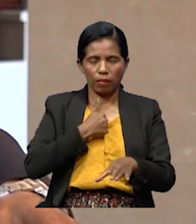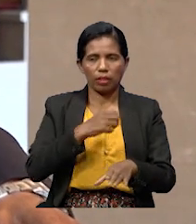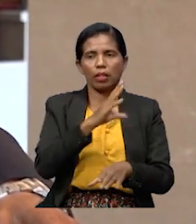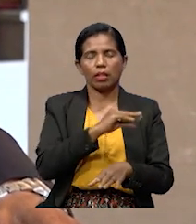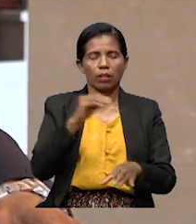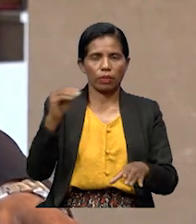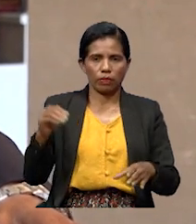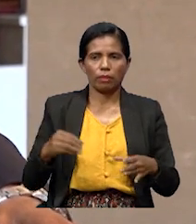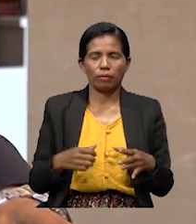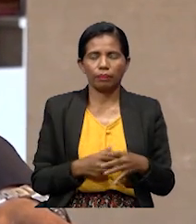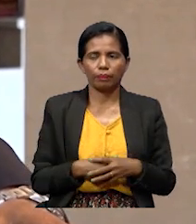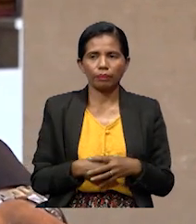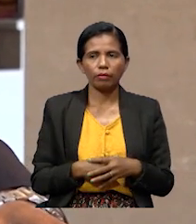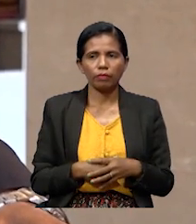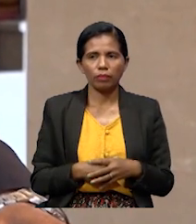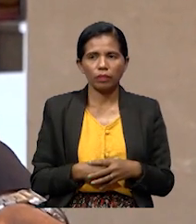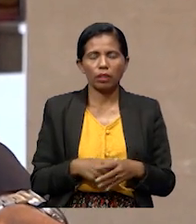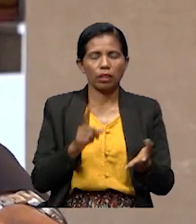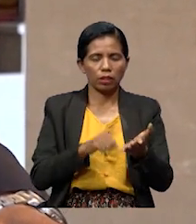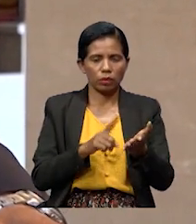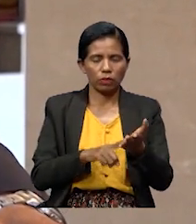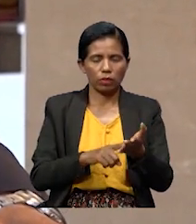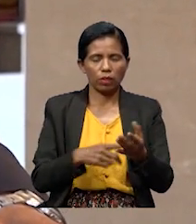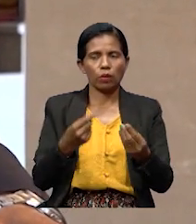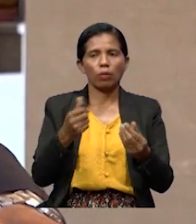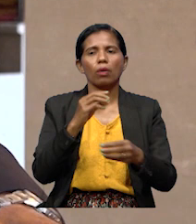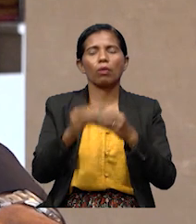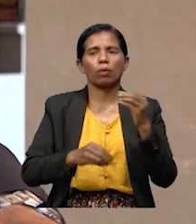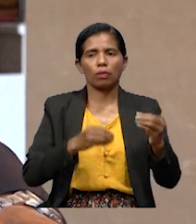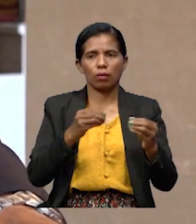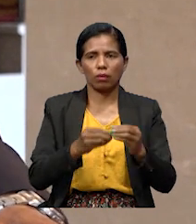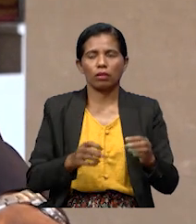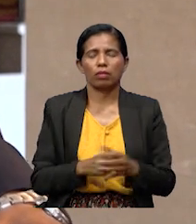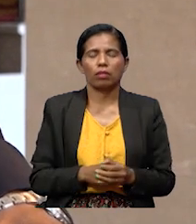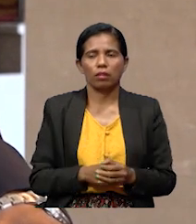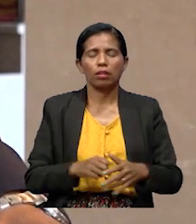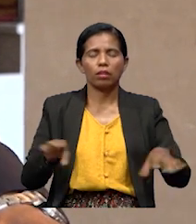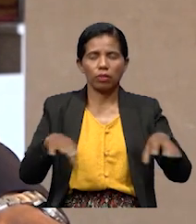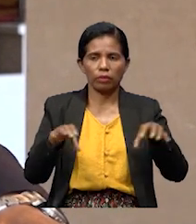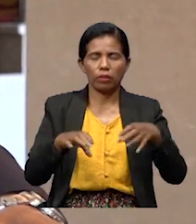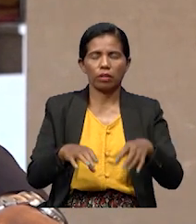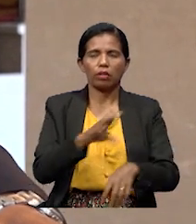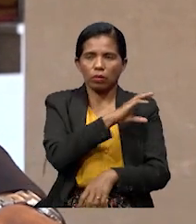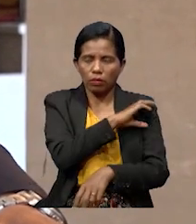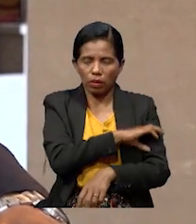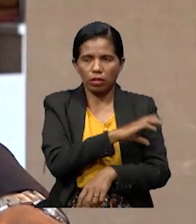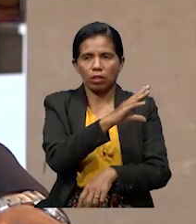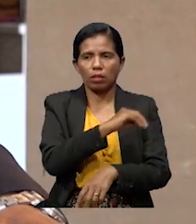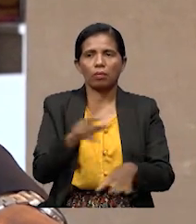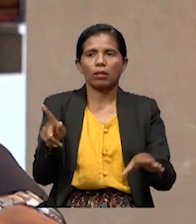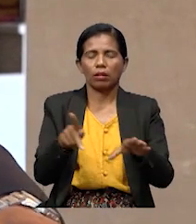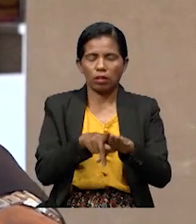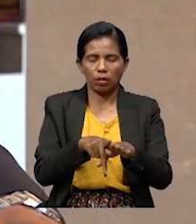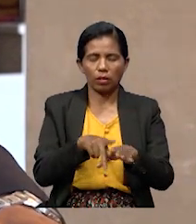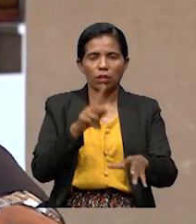Nomos escuto itu ankonamba lala obek seda segurança participação